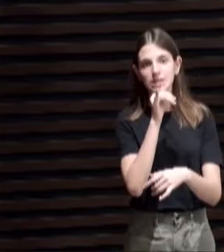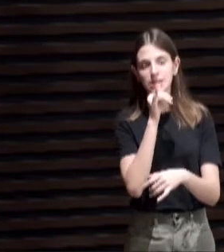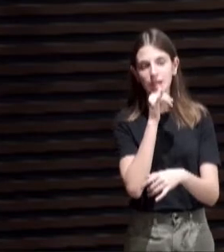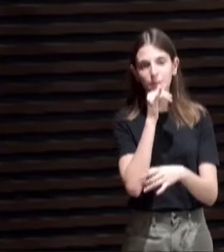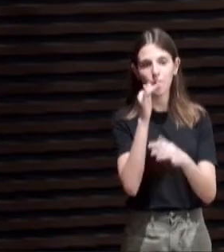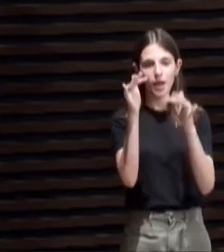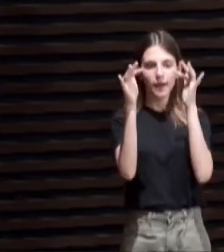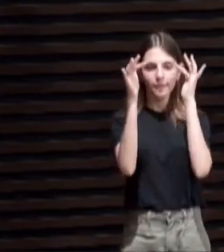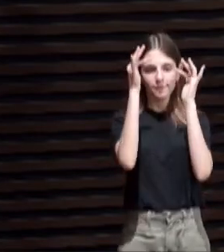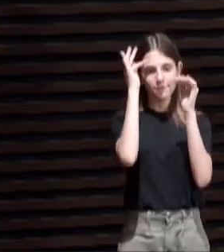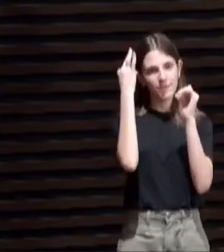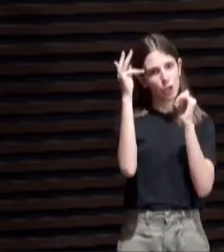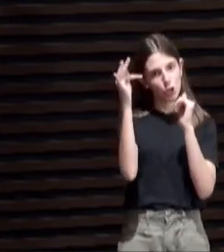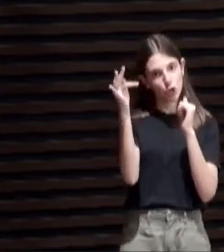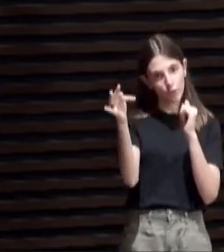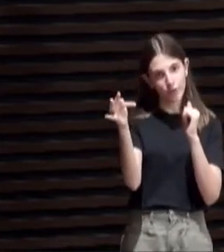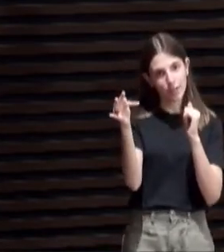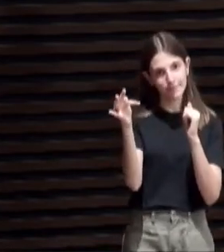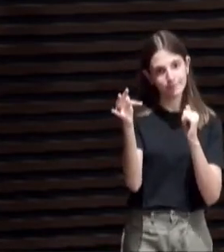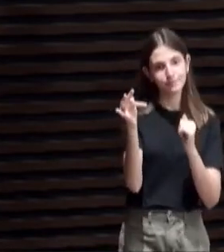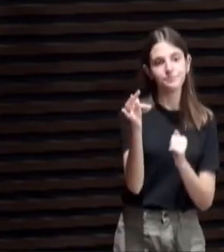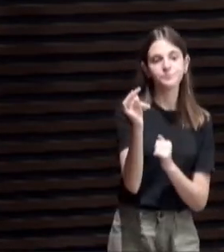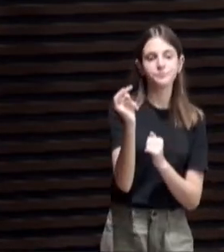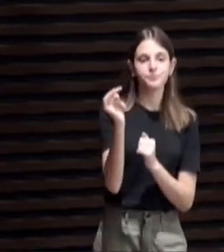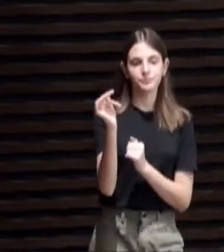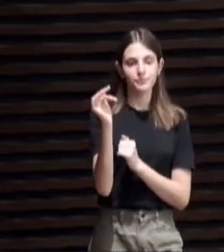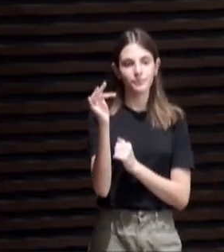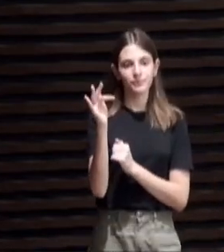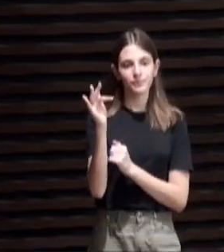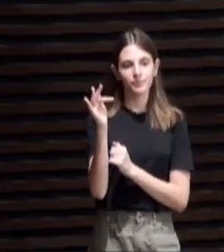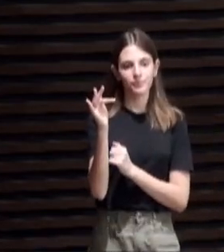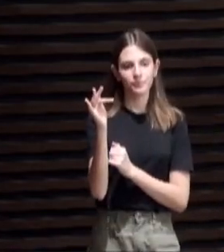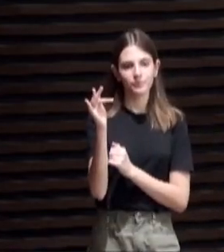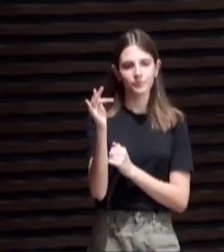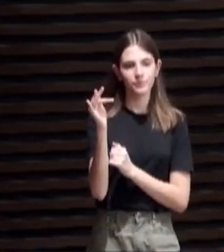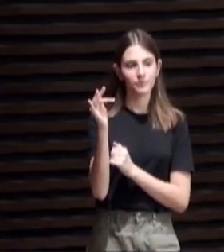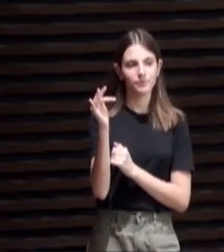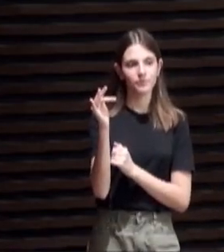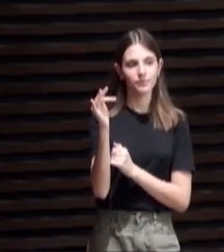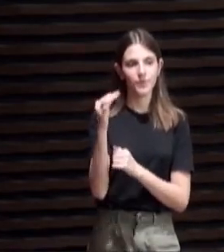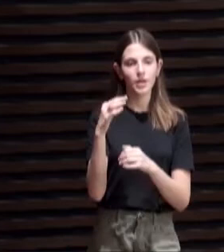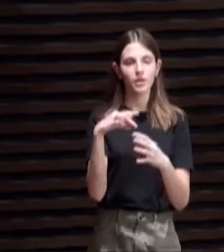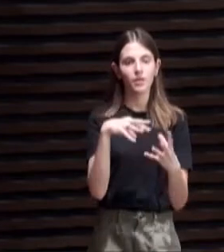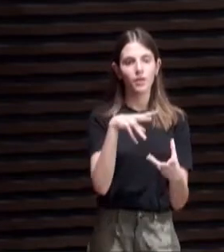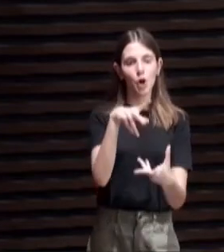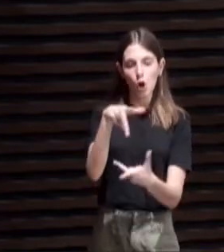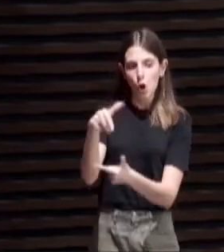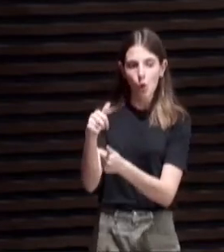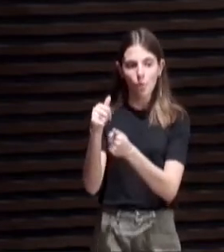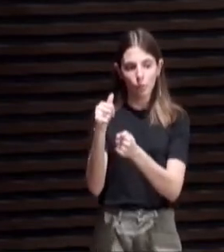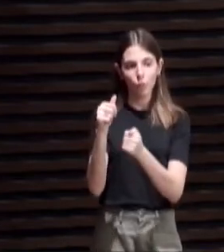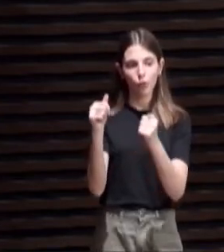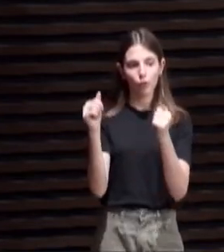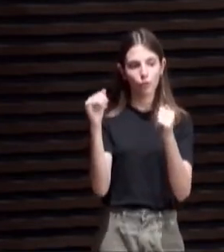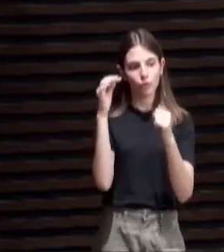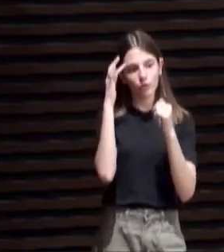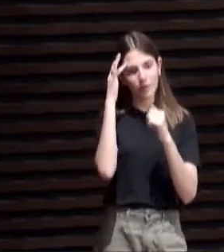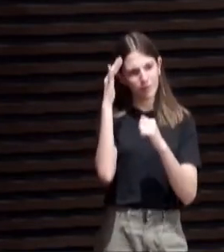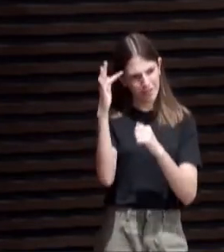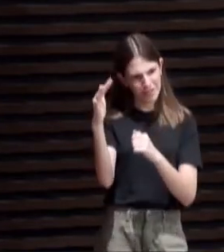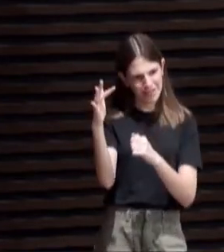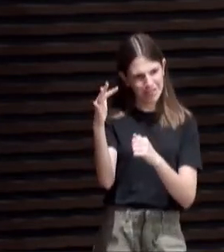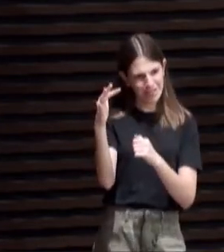platônica. Existe o mundo da caverna, existe o mundo da entrada da caverna. Existe o mundo das sombras e existe o mundo real. As pessoas, elas